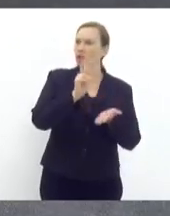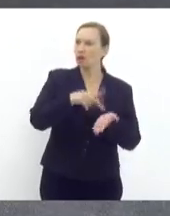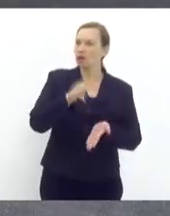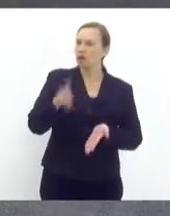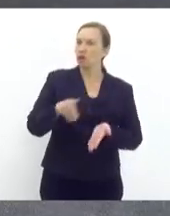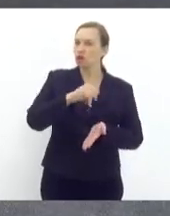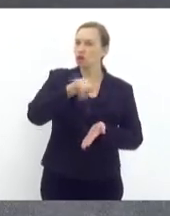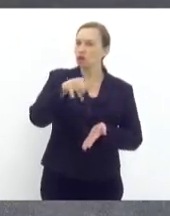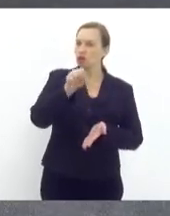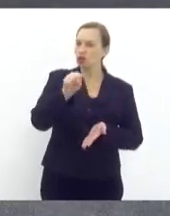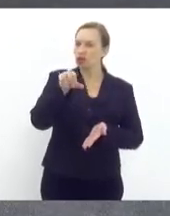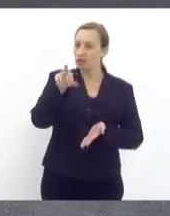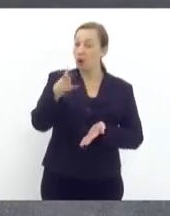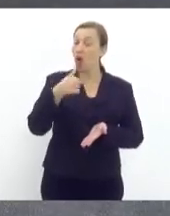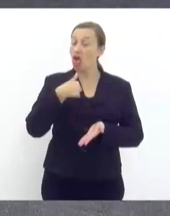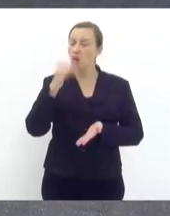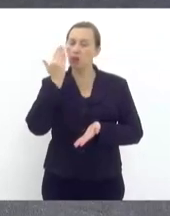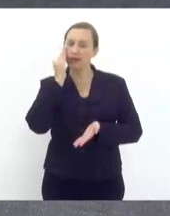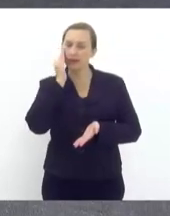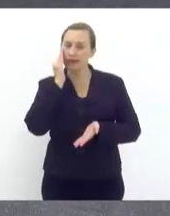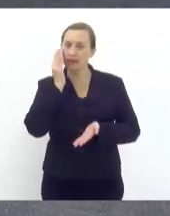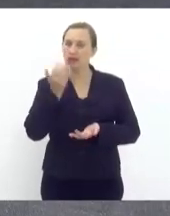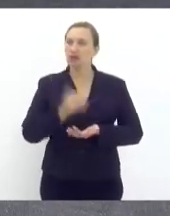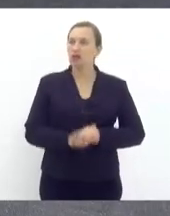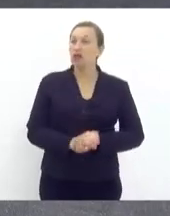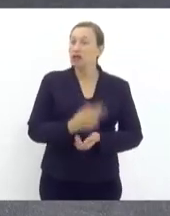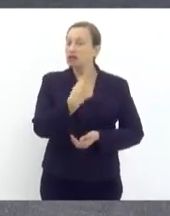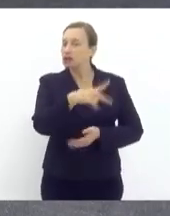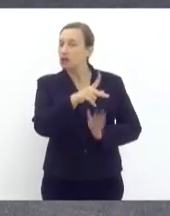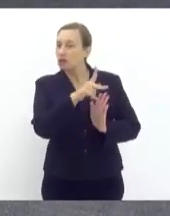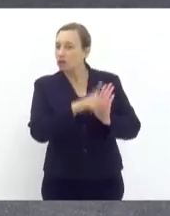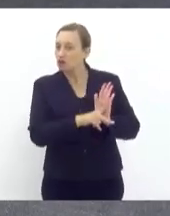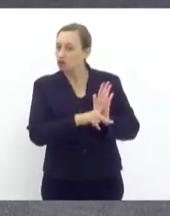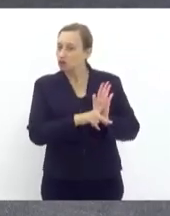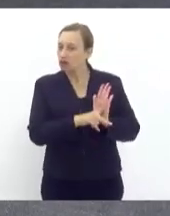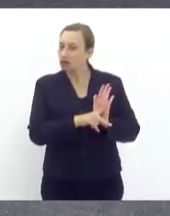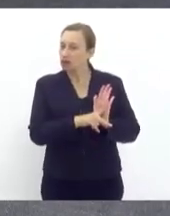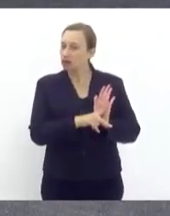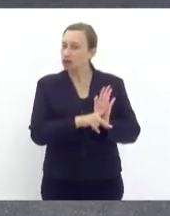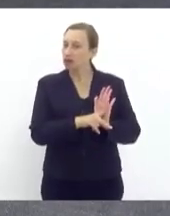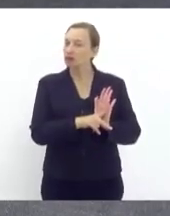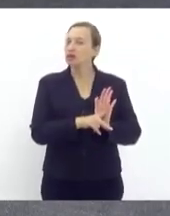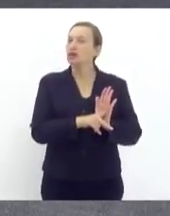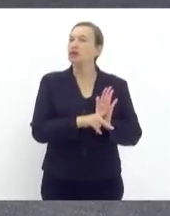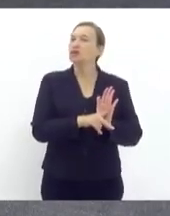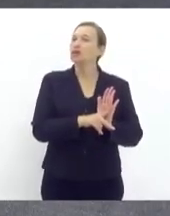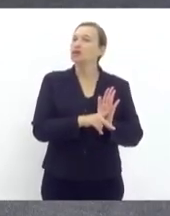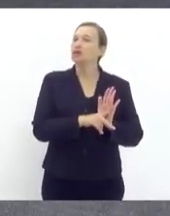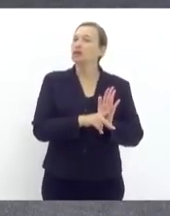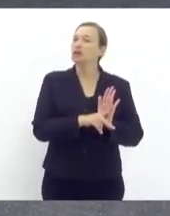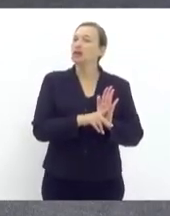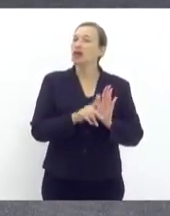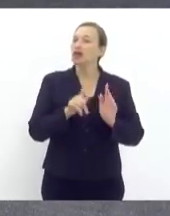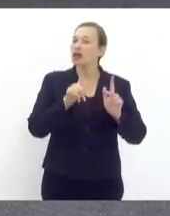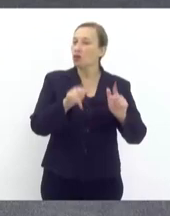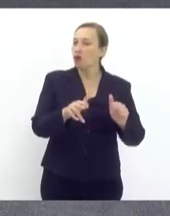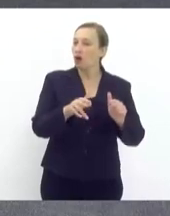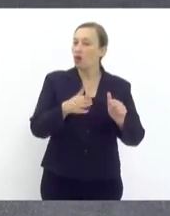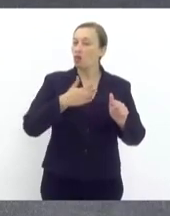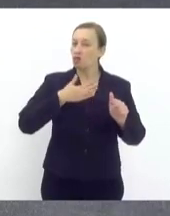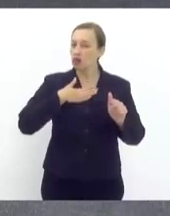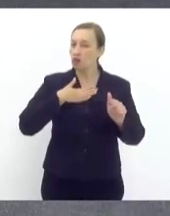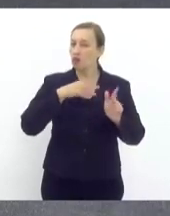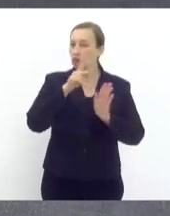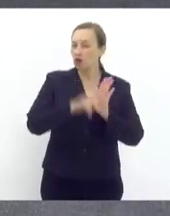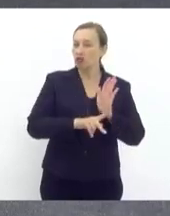é eu entendi que o seu projeto tangenciava um projeto anterior meu que era do ano